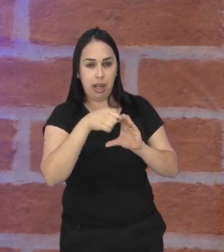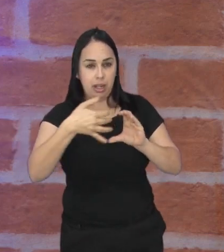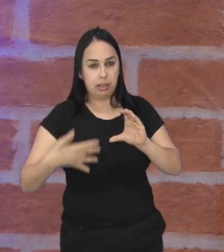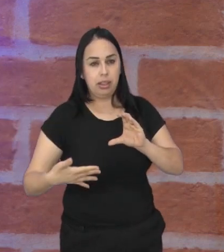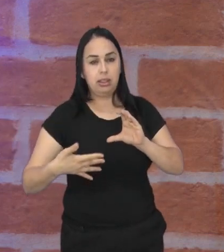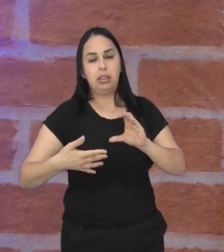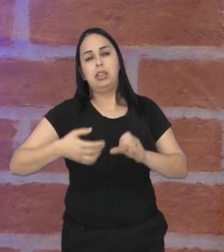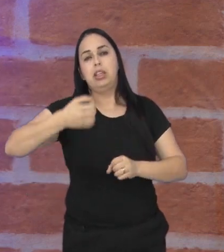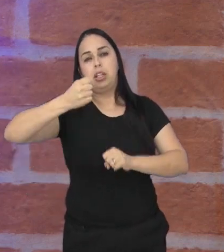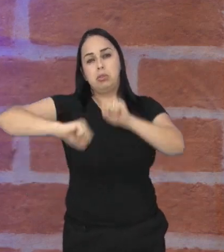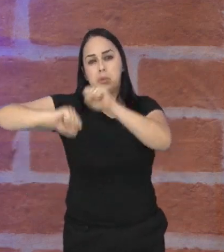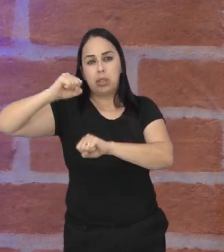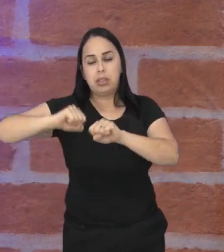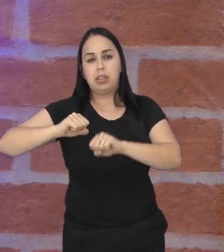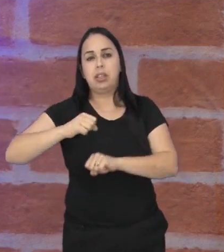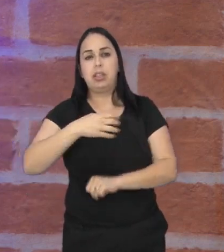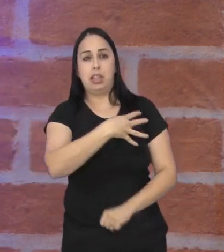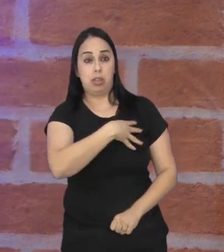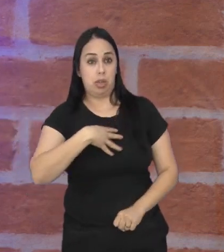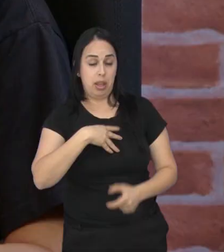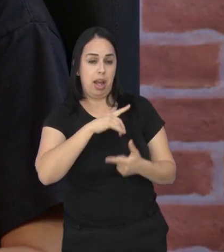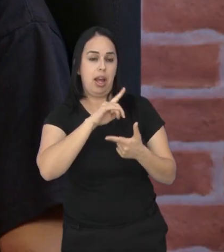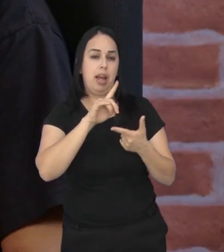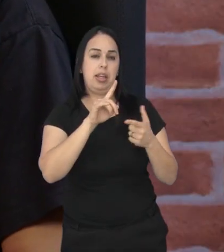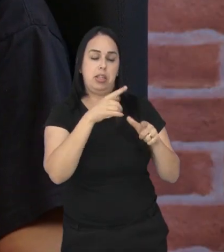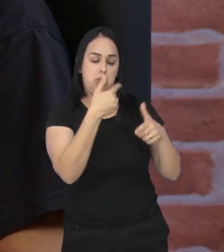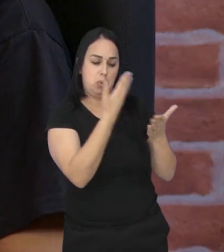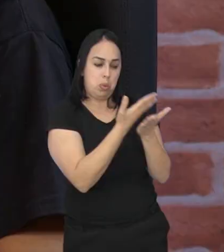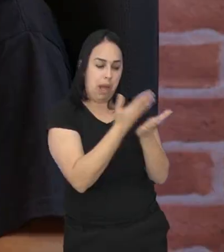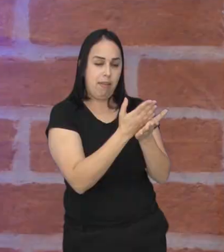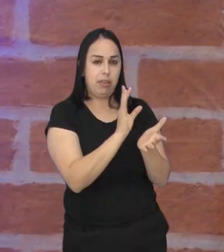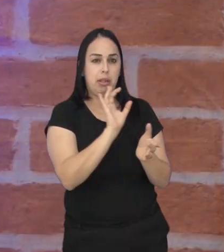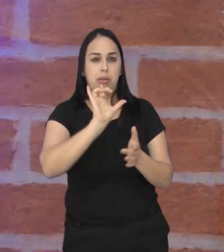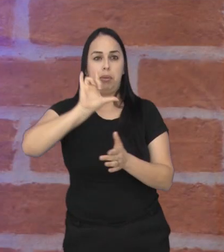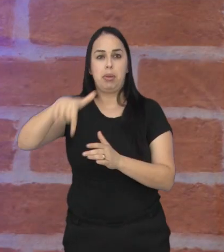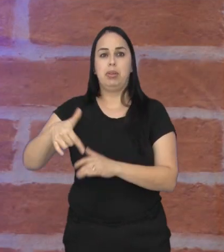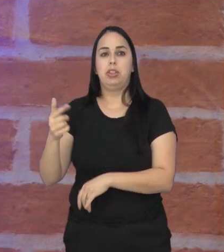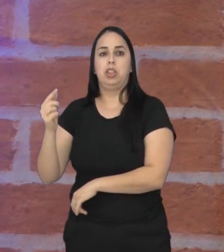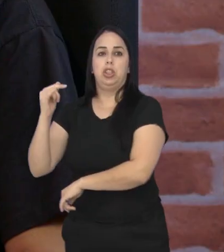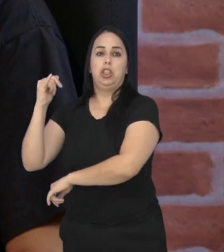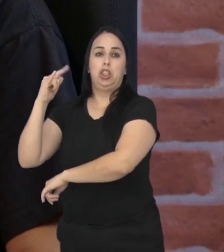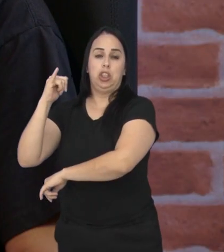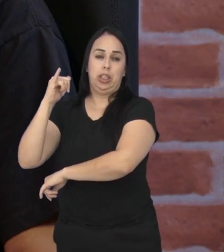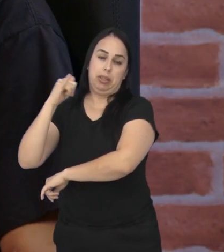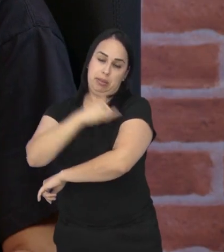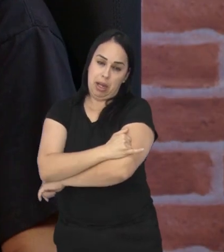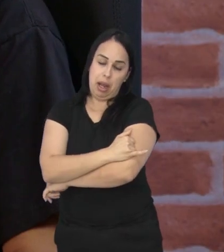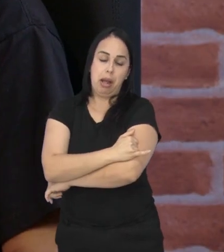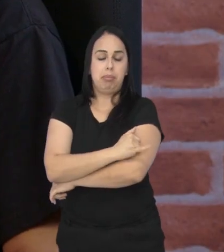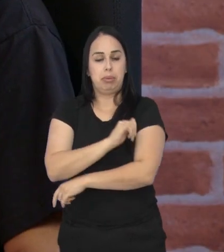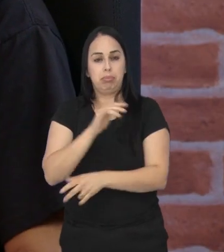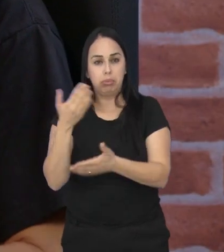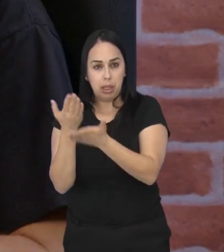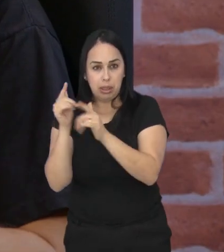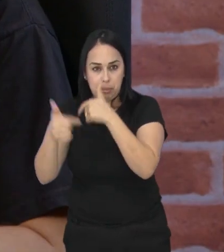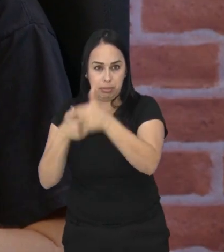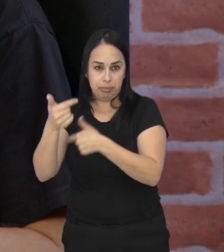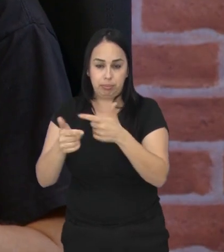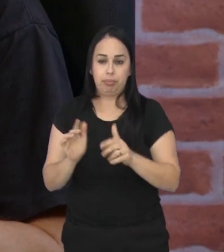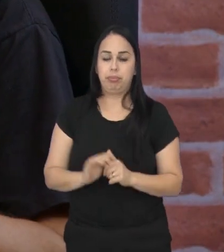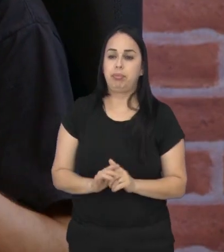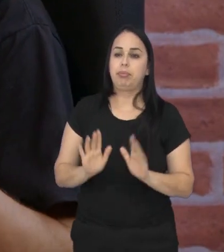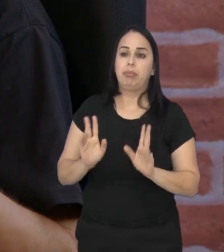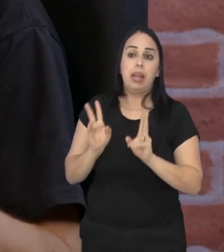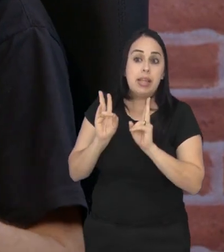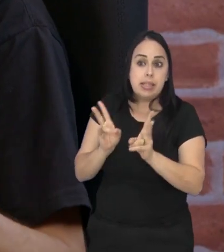a galera sair do Senai, ir para uma Embraer, para uma GM, uma Johnson, enfim. Exatamente. E aí eu peguei e falei, tá bom, vamos fazer, né? A gente sempre ouve